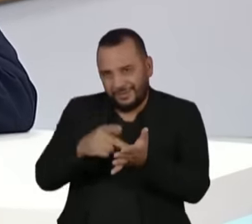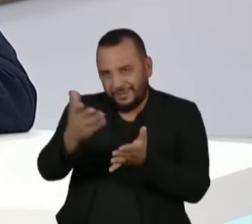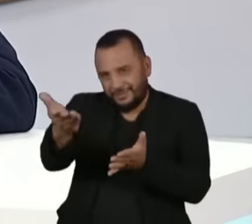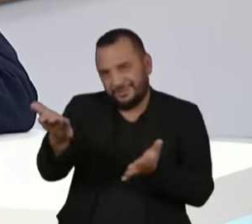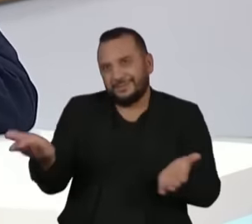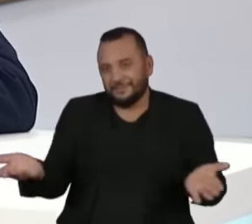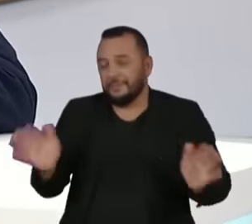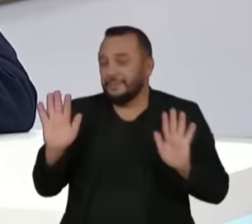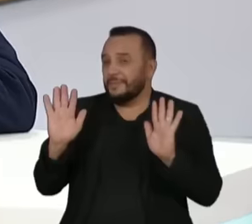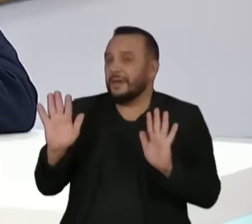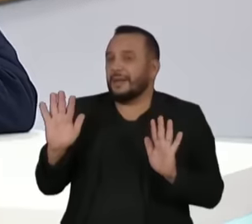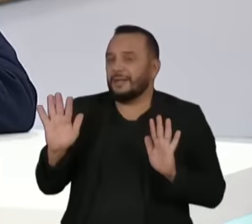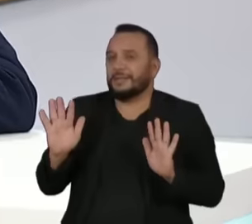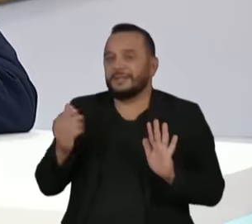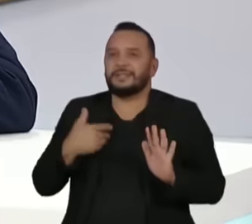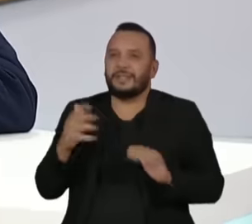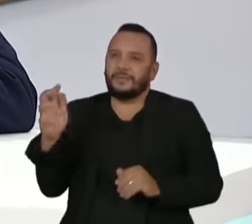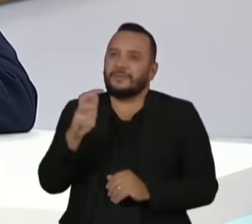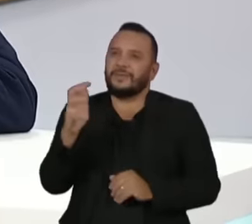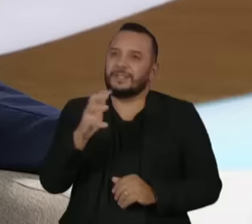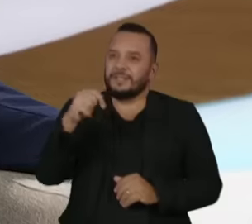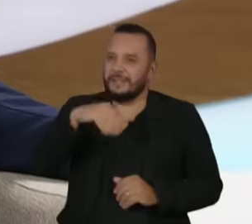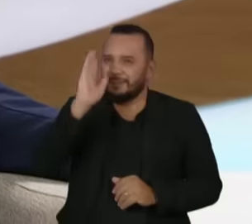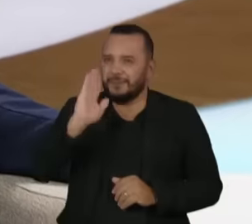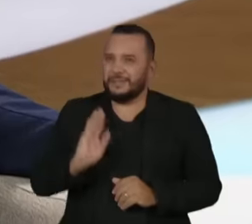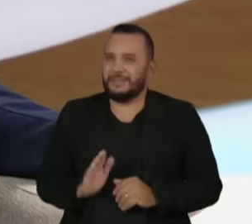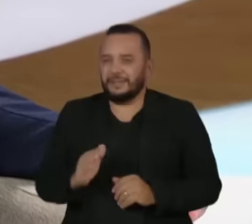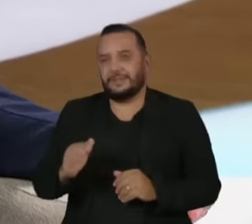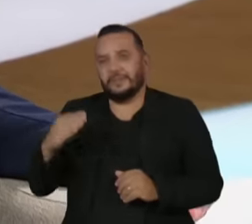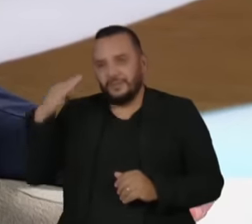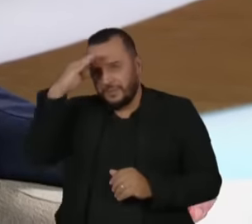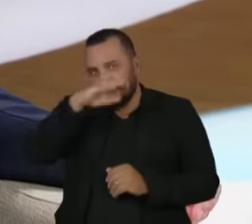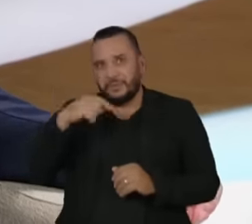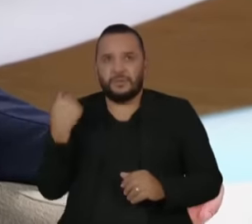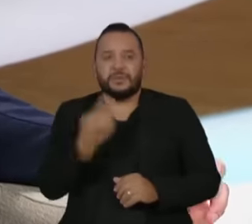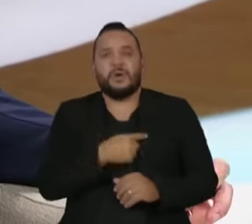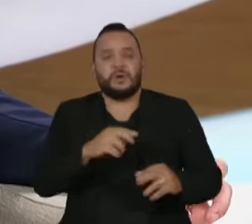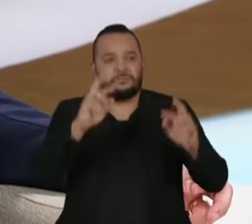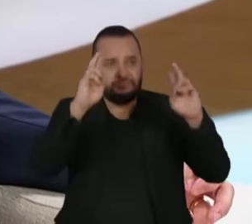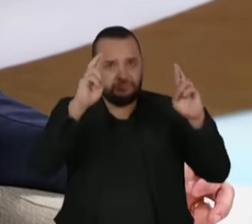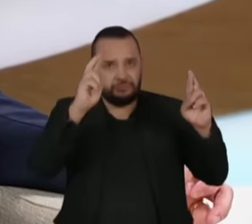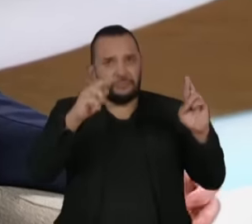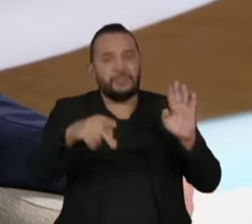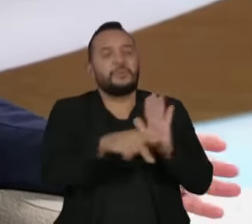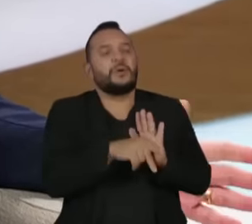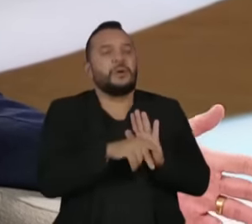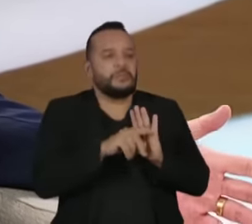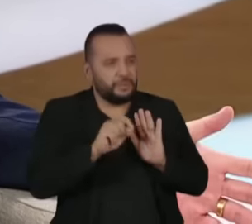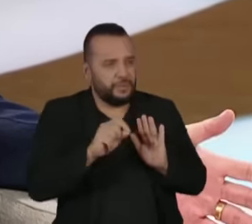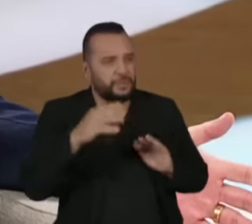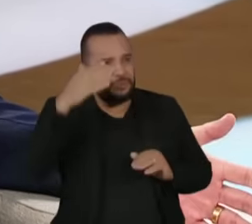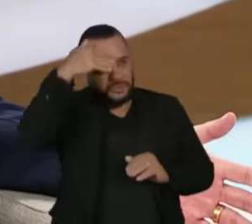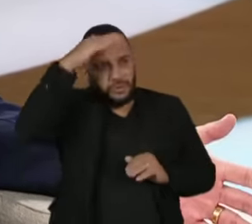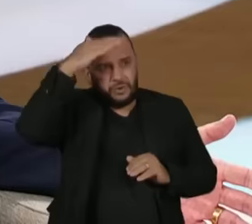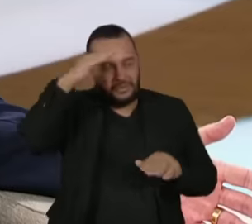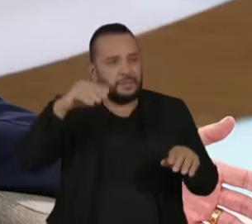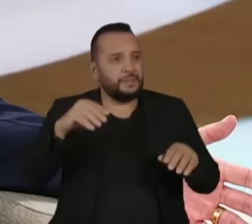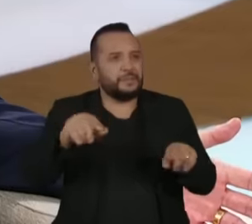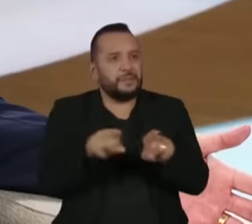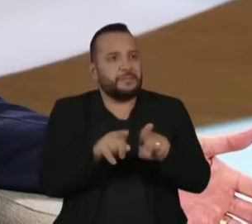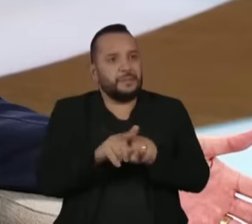pode ter para a direita brasileira, para o bolsonarismo? Nós estamos torcendo para o Trump e grande parte dos democratas lá também, porque ninguém aguenta o Biden,